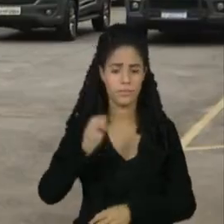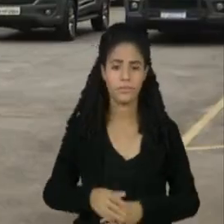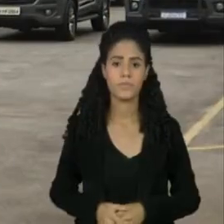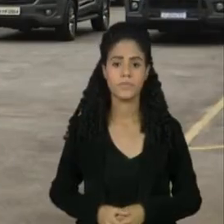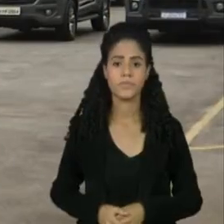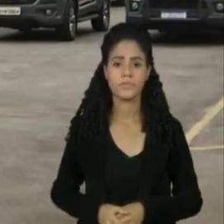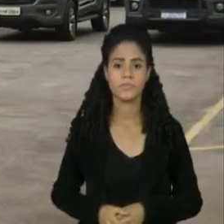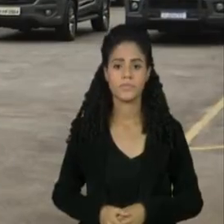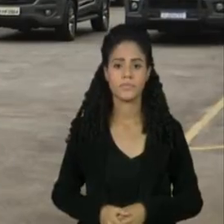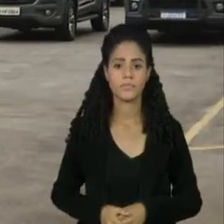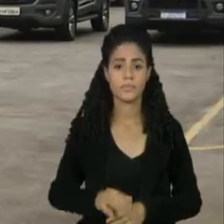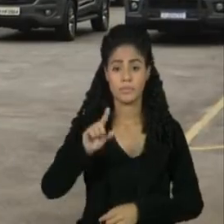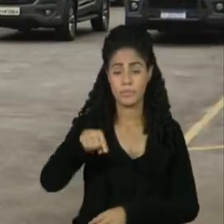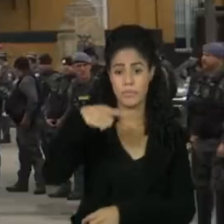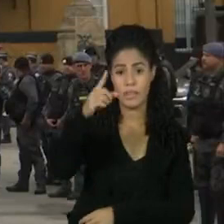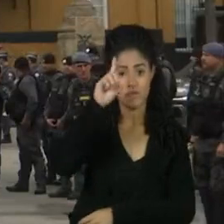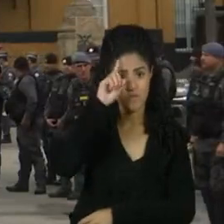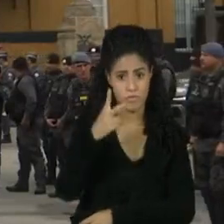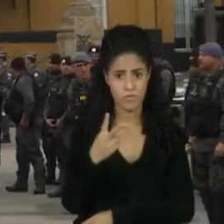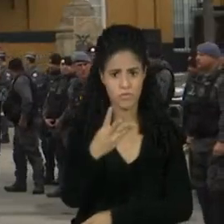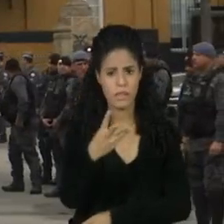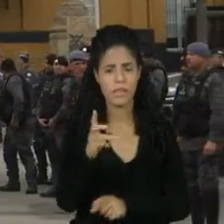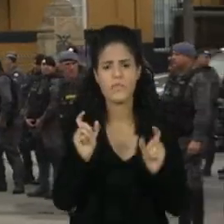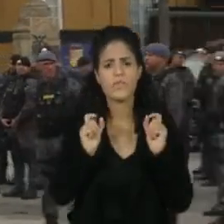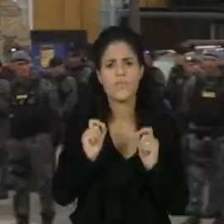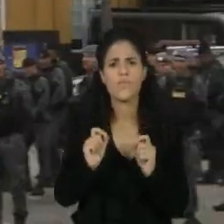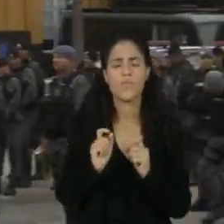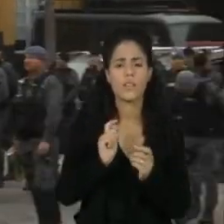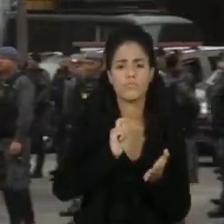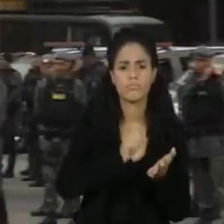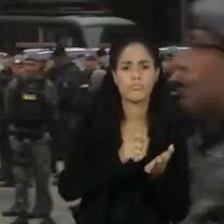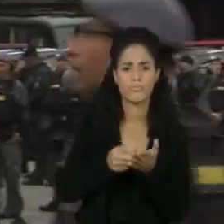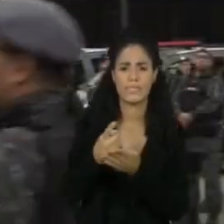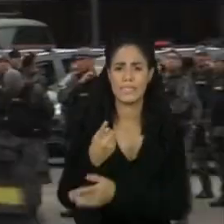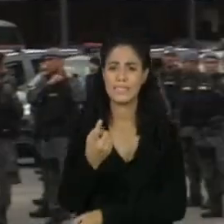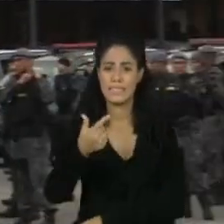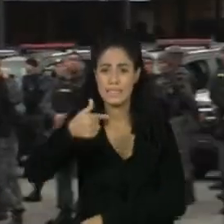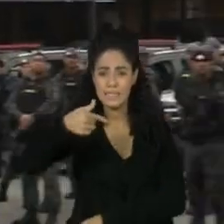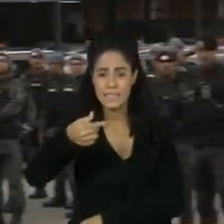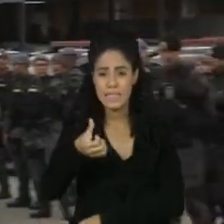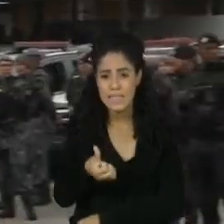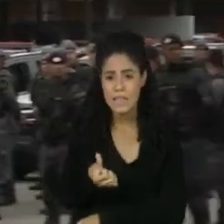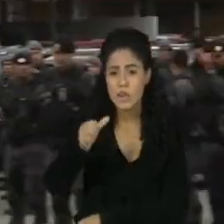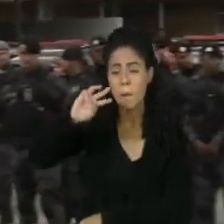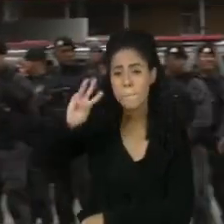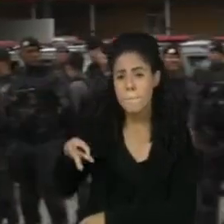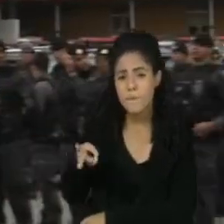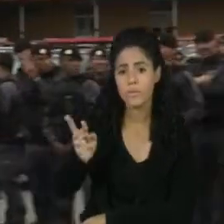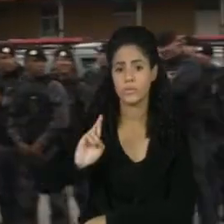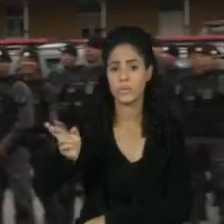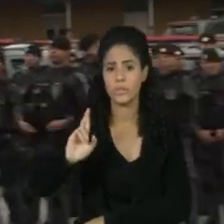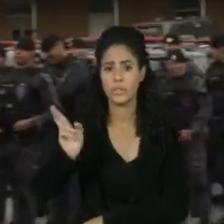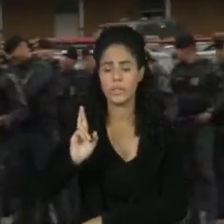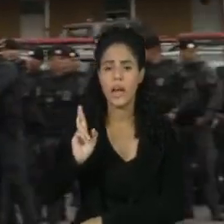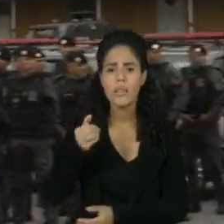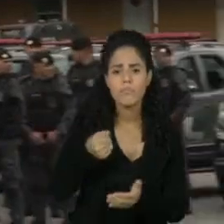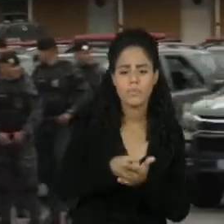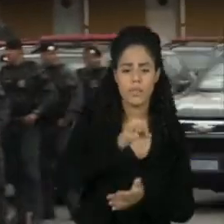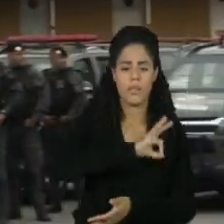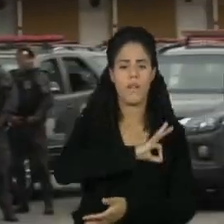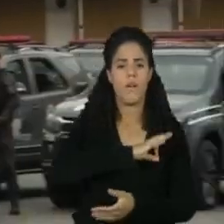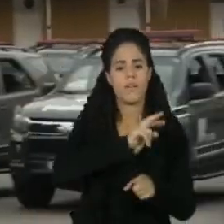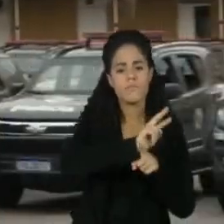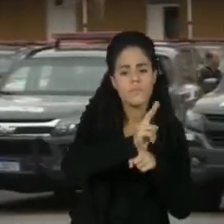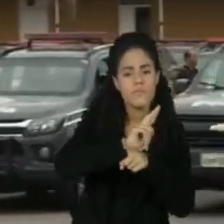No próximo dia 23 será feito o pagamento de 176 milhões de reais em bônus a policiais